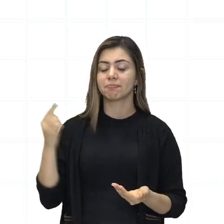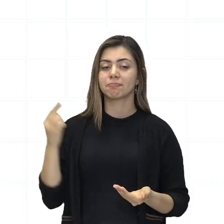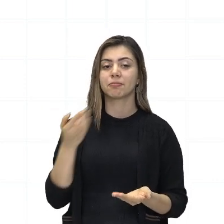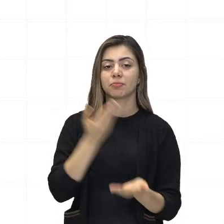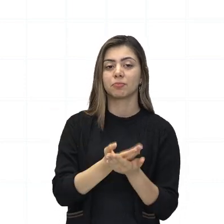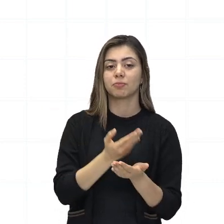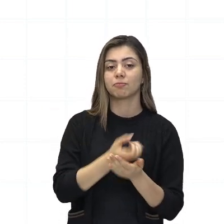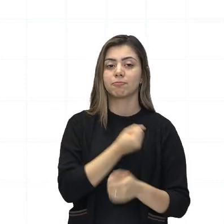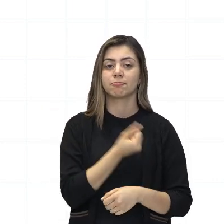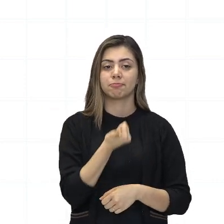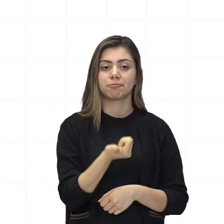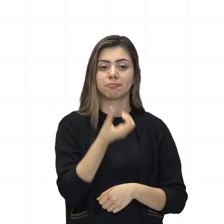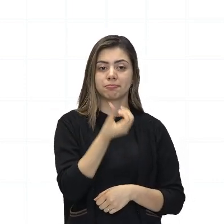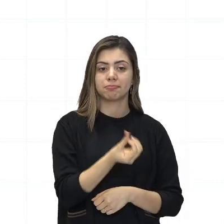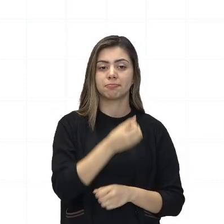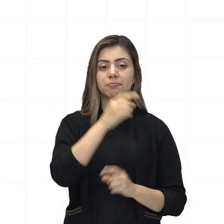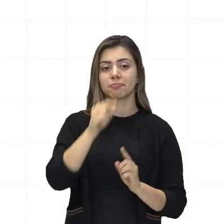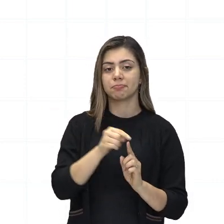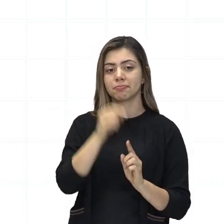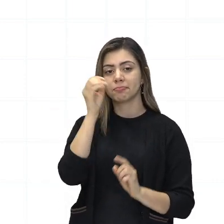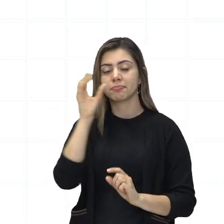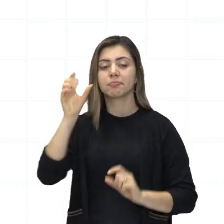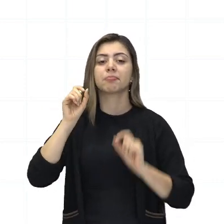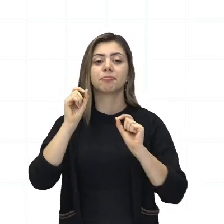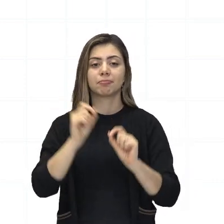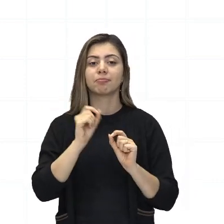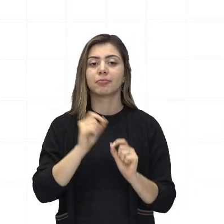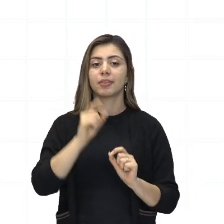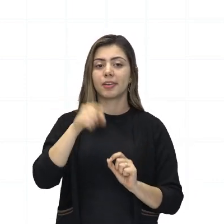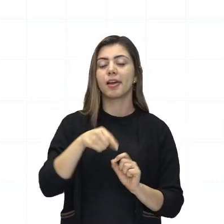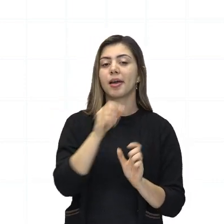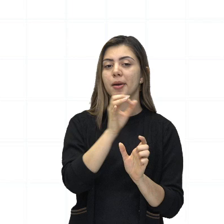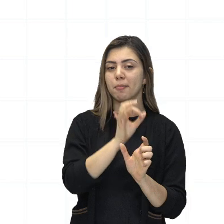Aula 16, objeto de conhecimento,